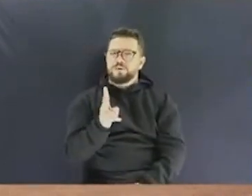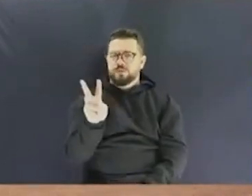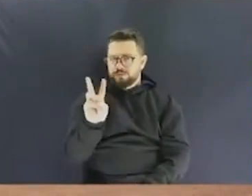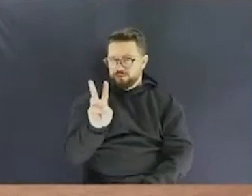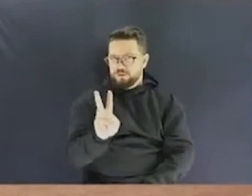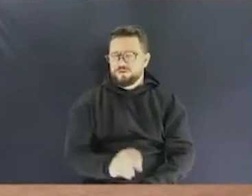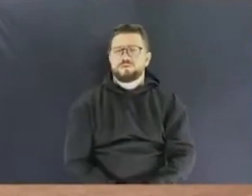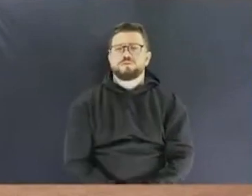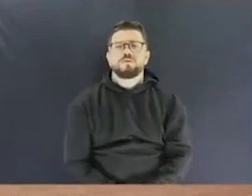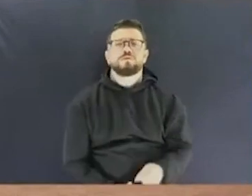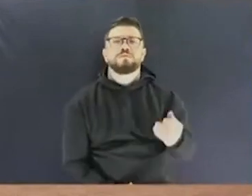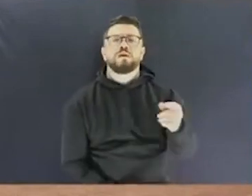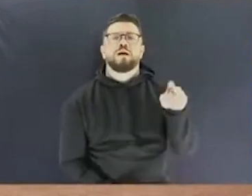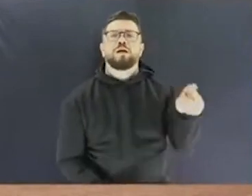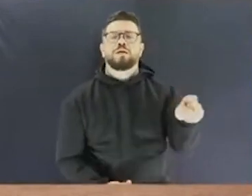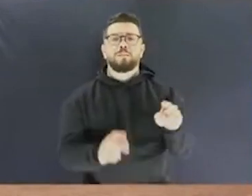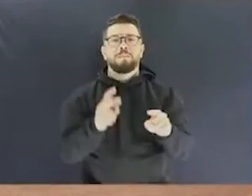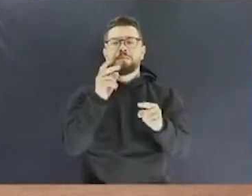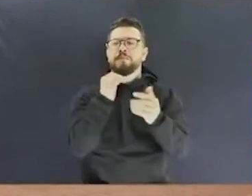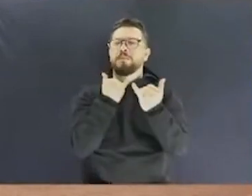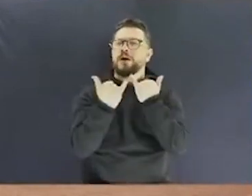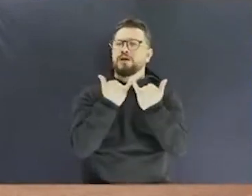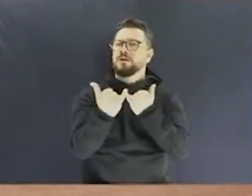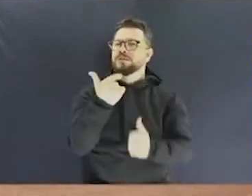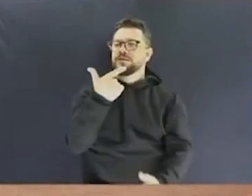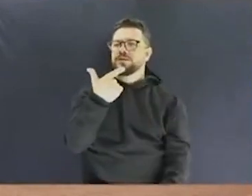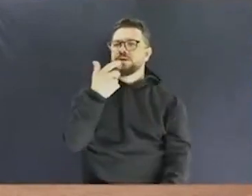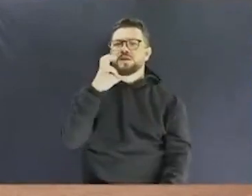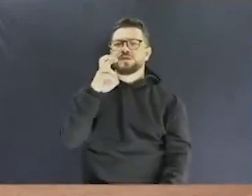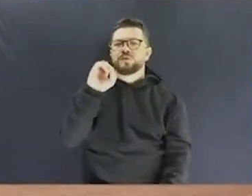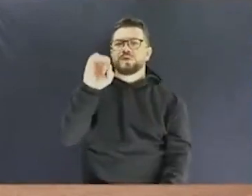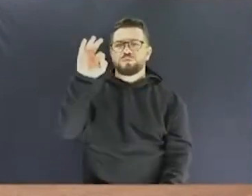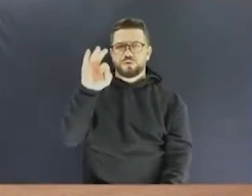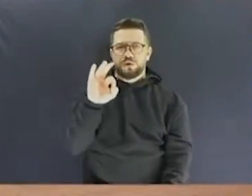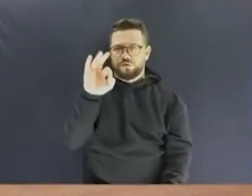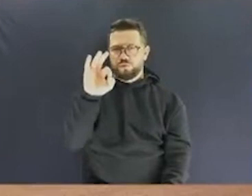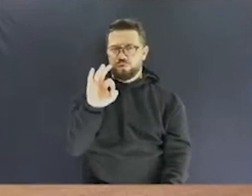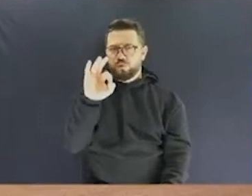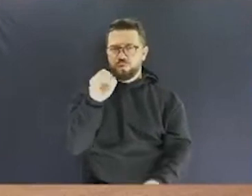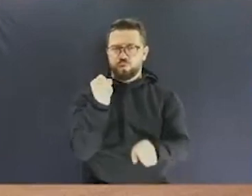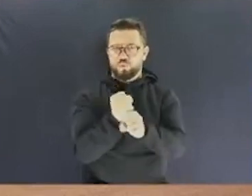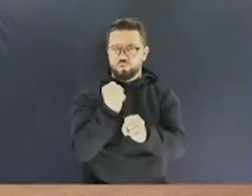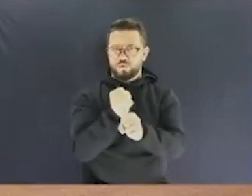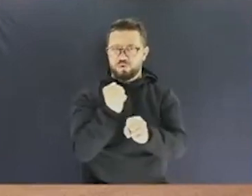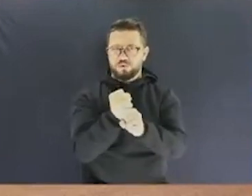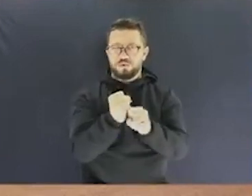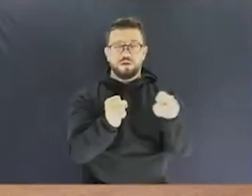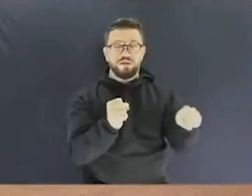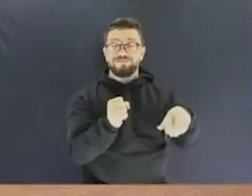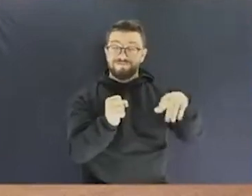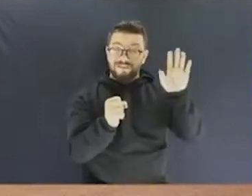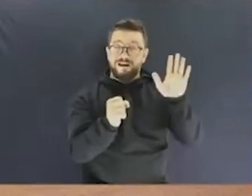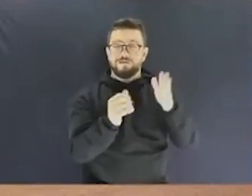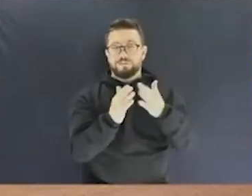com 50% concluído. E essa era uma das escolas que também foi solicitada, como eu disse, foi a mais solicitada. E uma outra